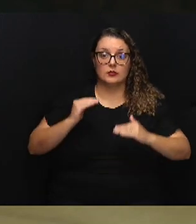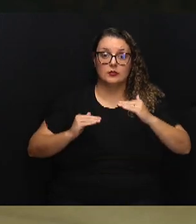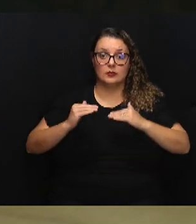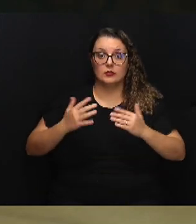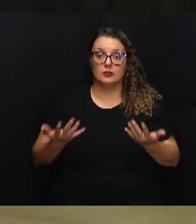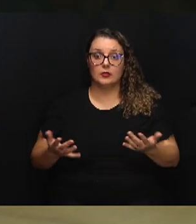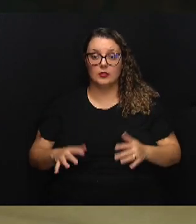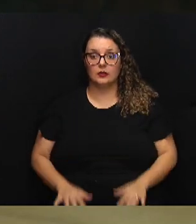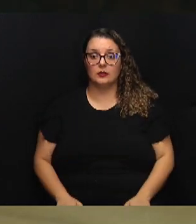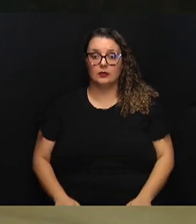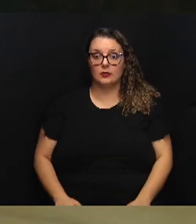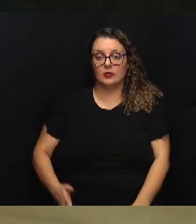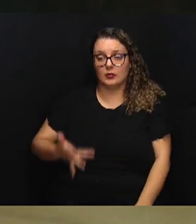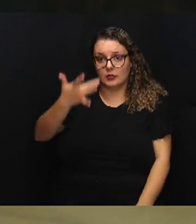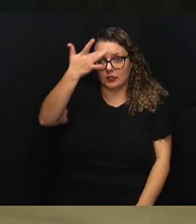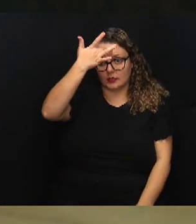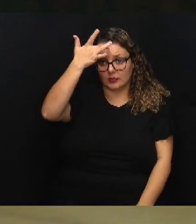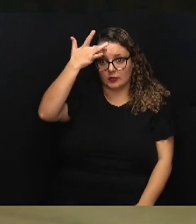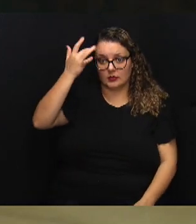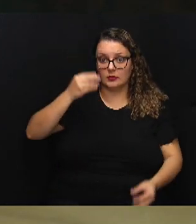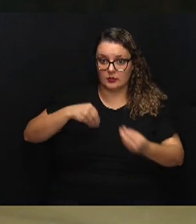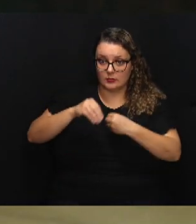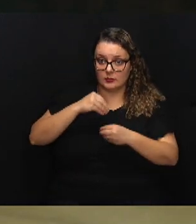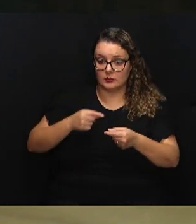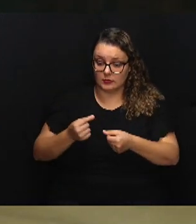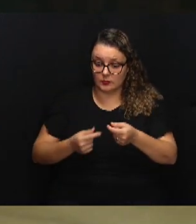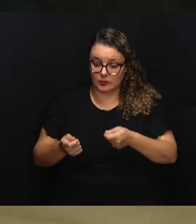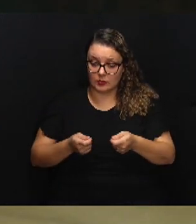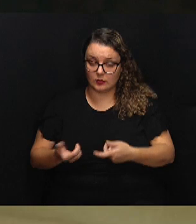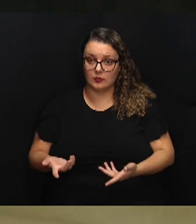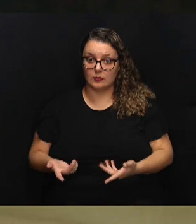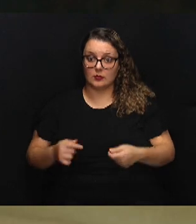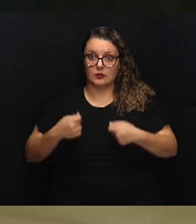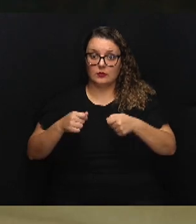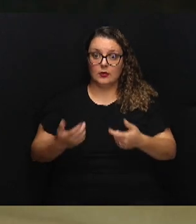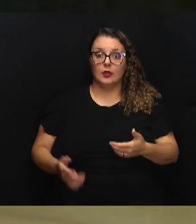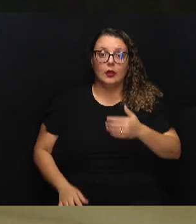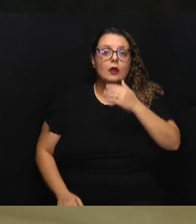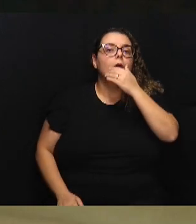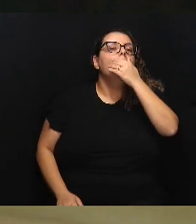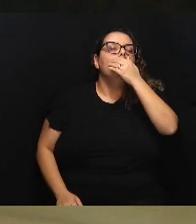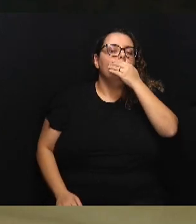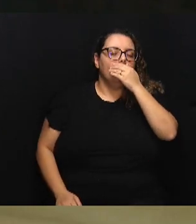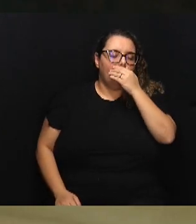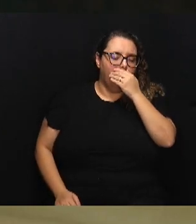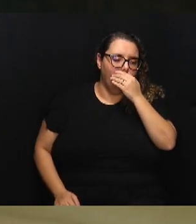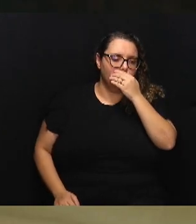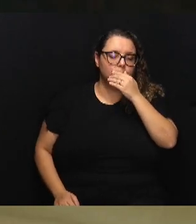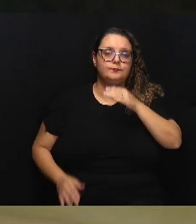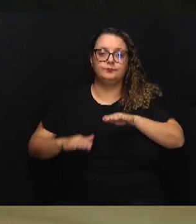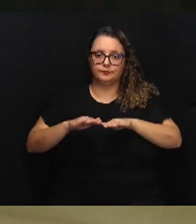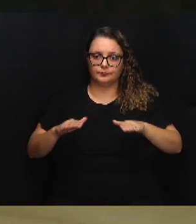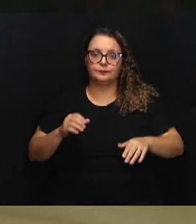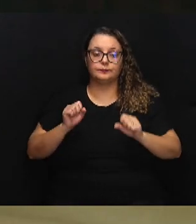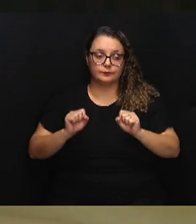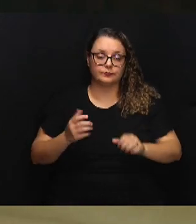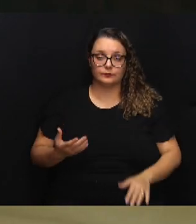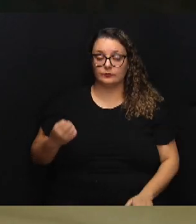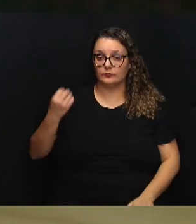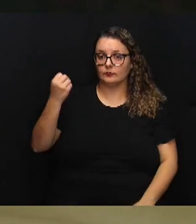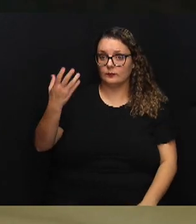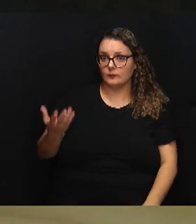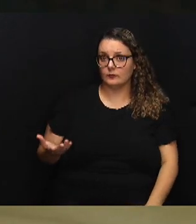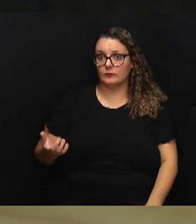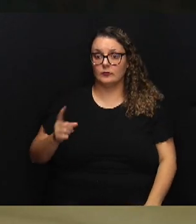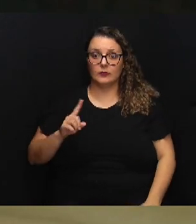vamos lá, a saúde mental também envolve a questão da economia, porque você precisa ter uma estabilidade financeira para que você possa viajar. Não